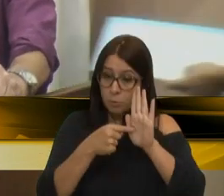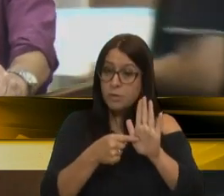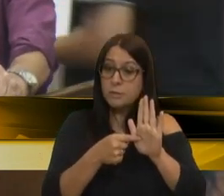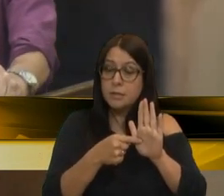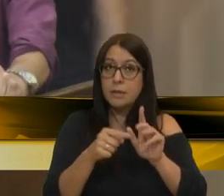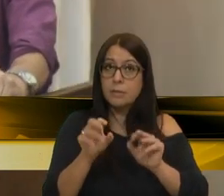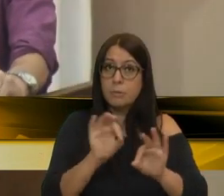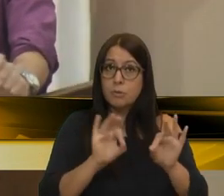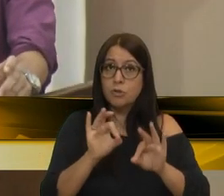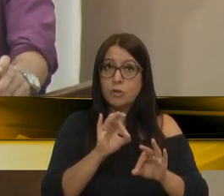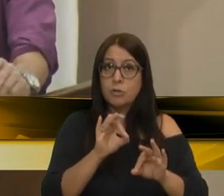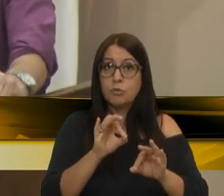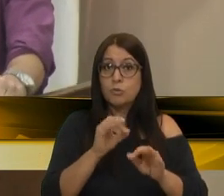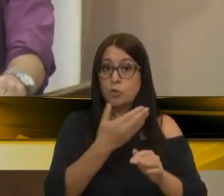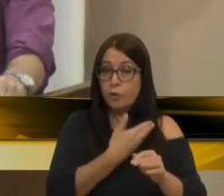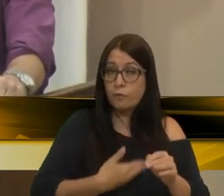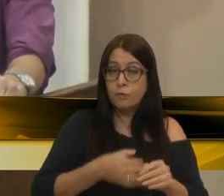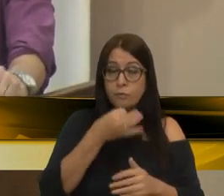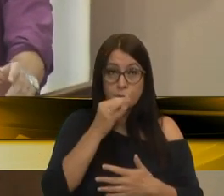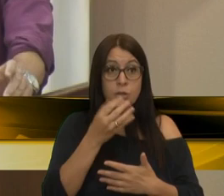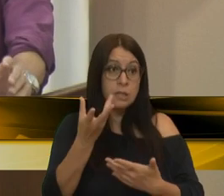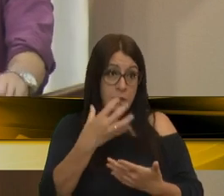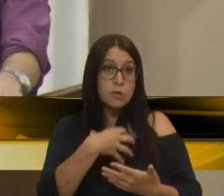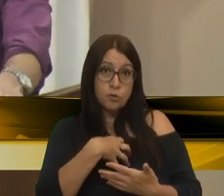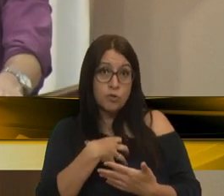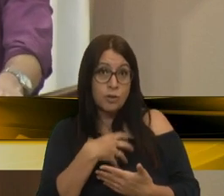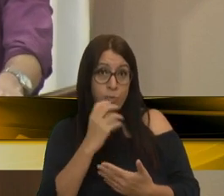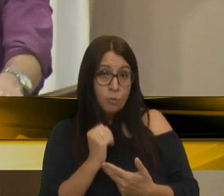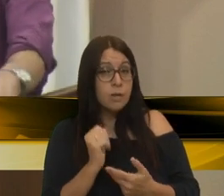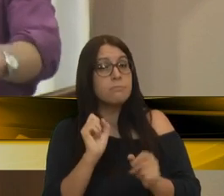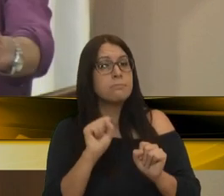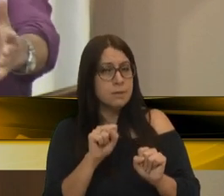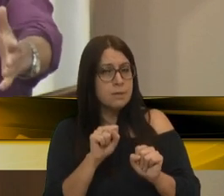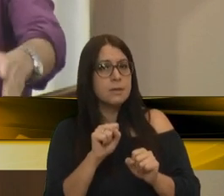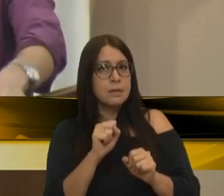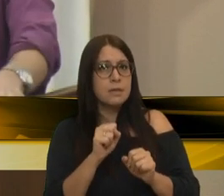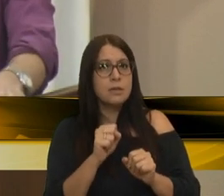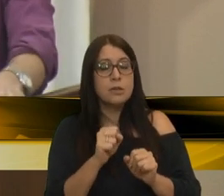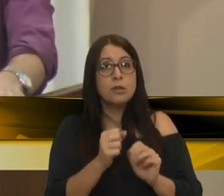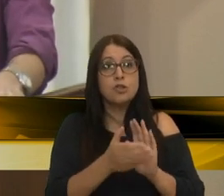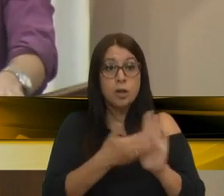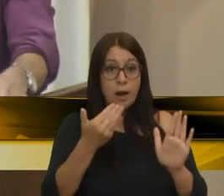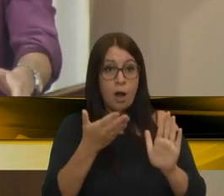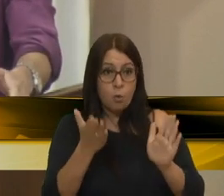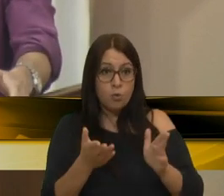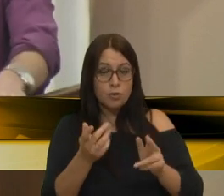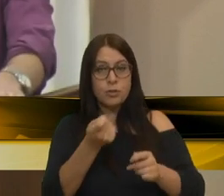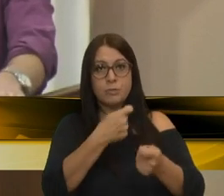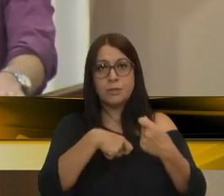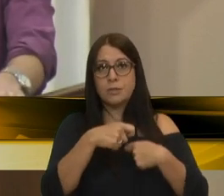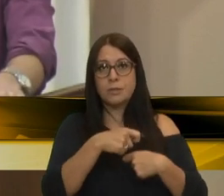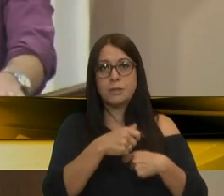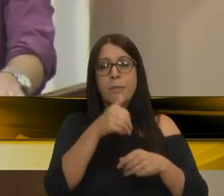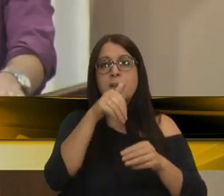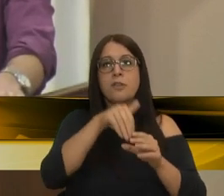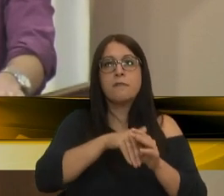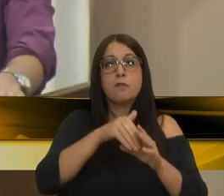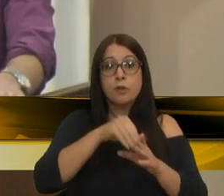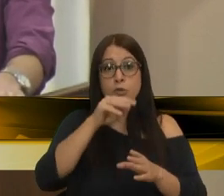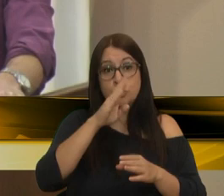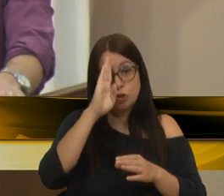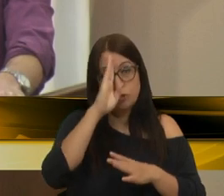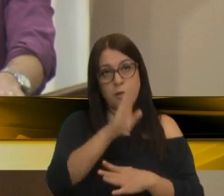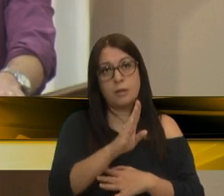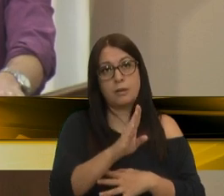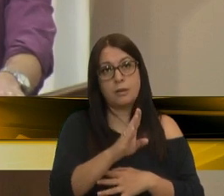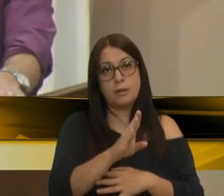para Caxias do Sul. E dessa maneira, poderemos aí sim tirar essa atual administração, mas no voto direto